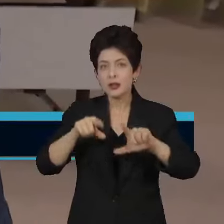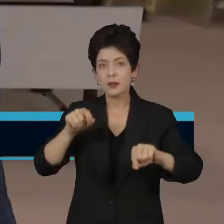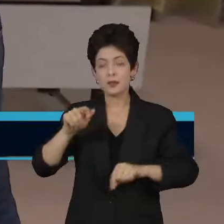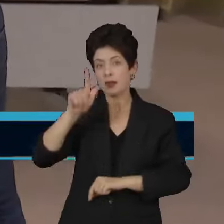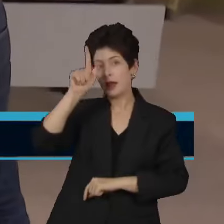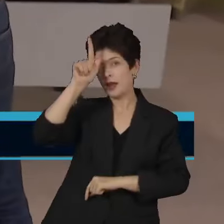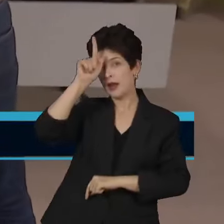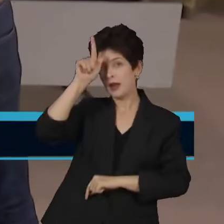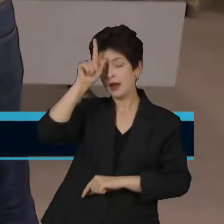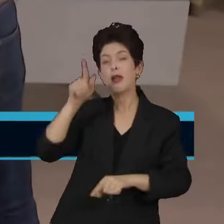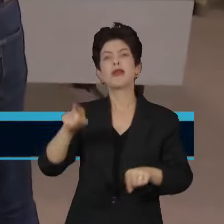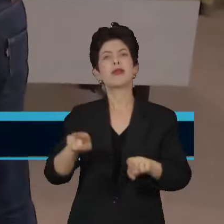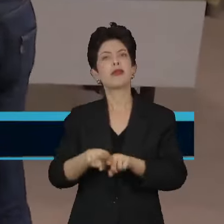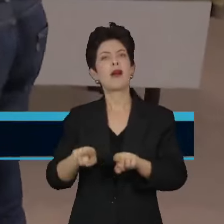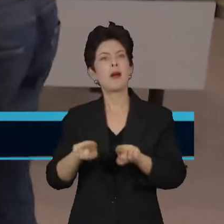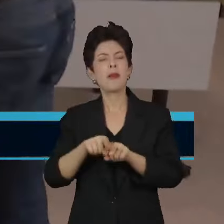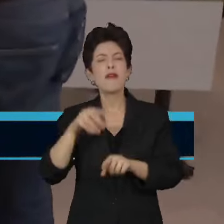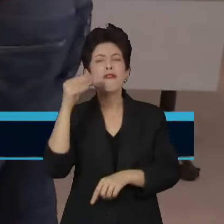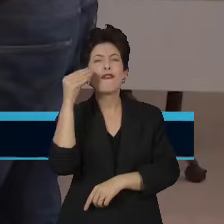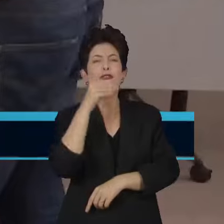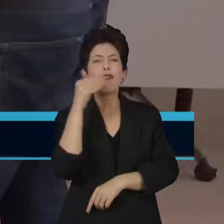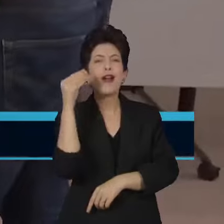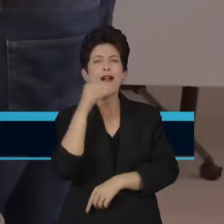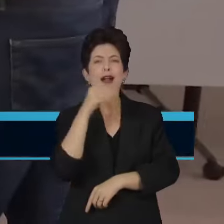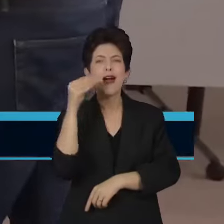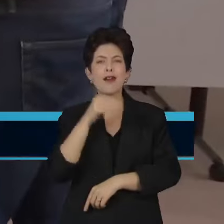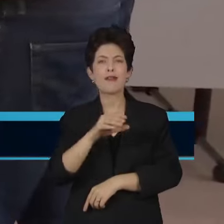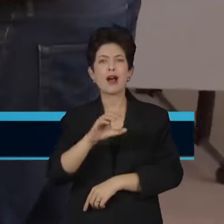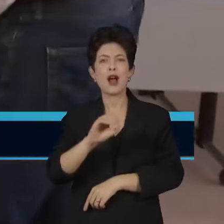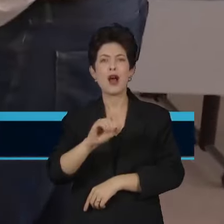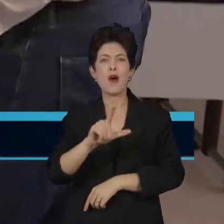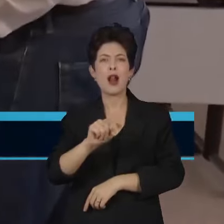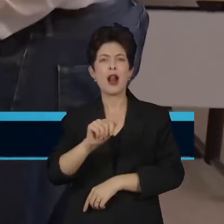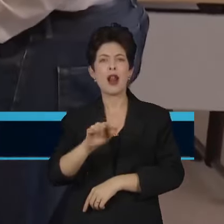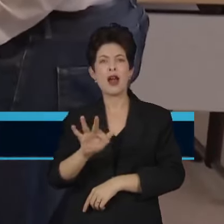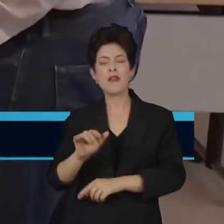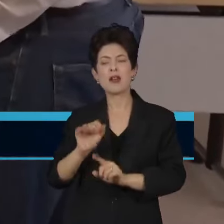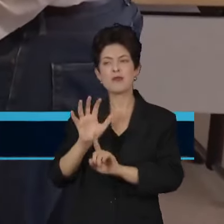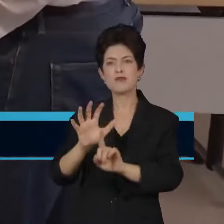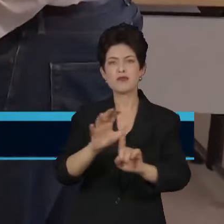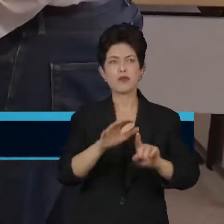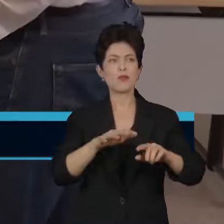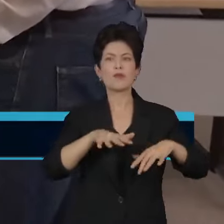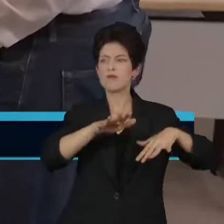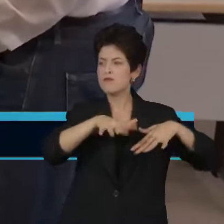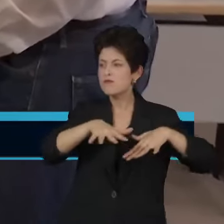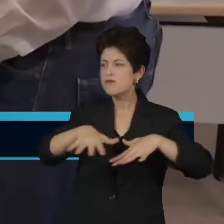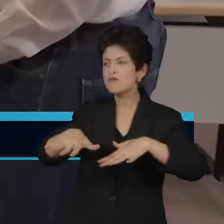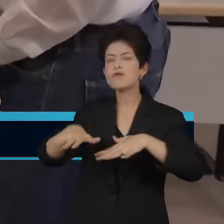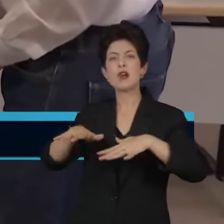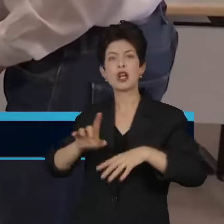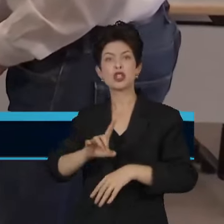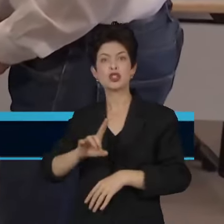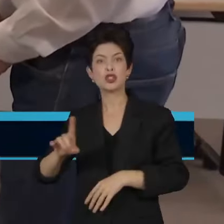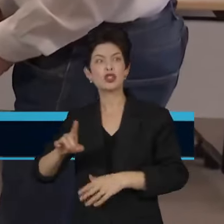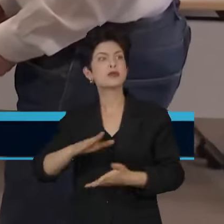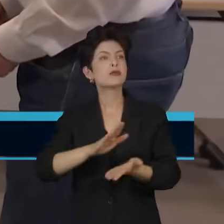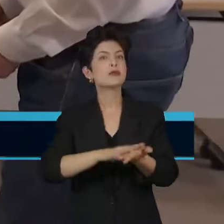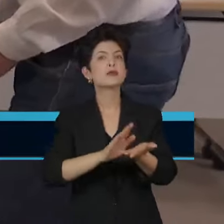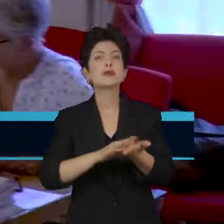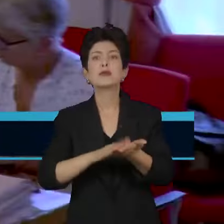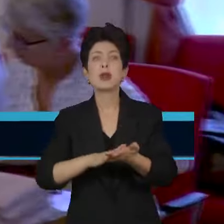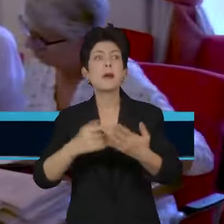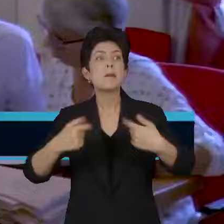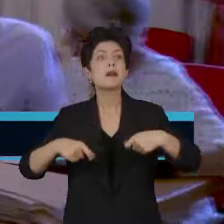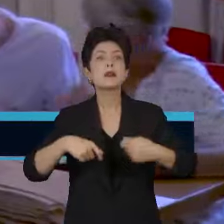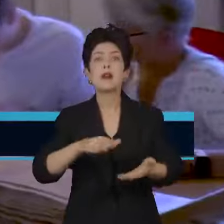o resultado também enfraqueceu o chanceler Olaf Scholz. Ele sofre pressão das ruas e de partidos de direita para chamar novas